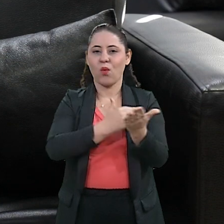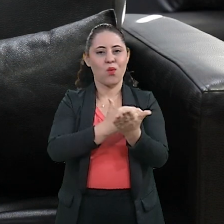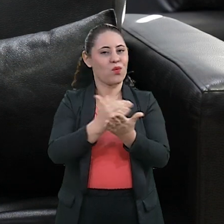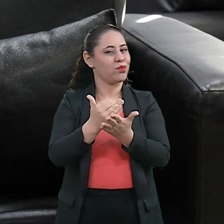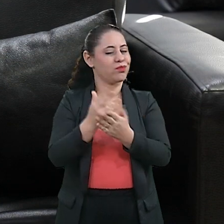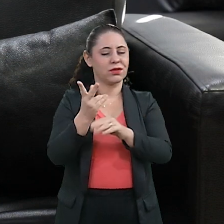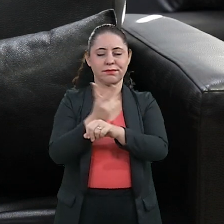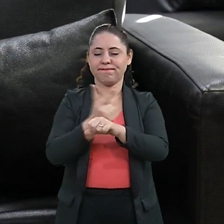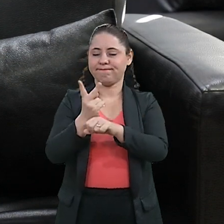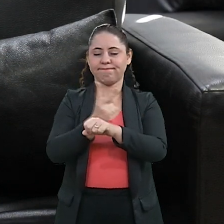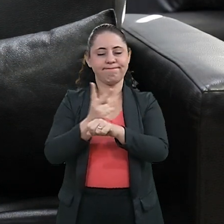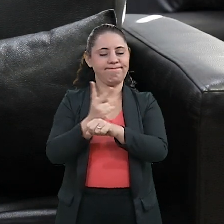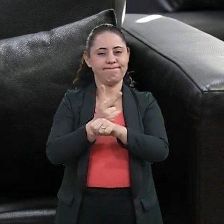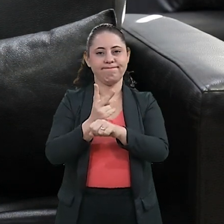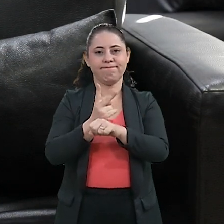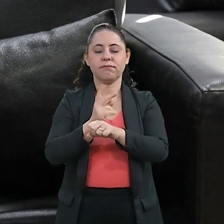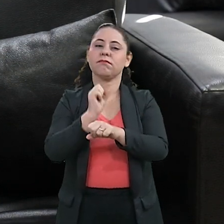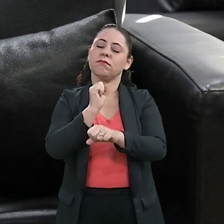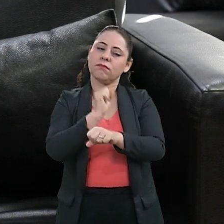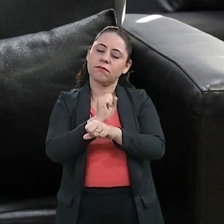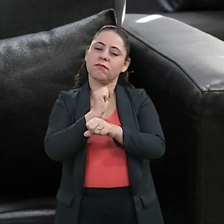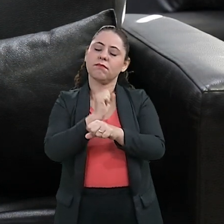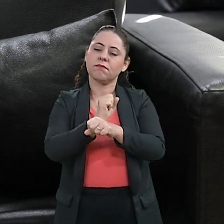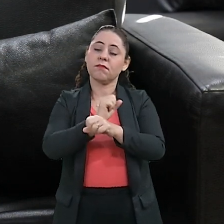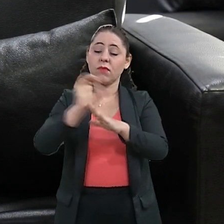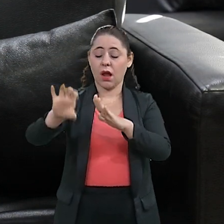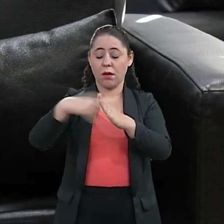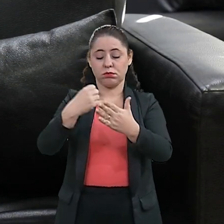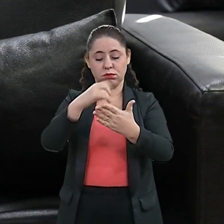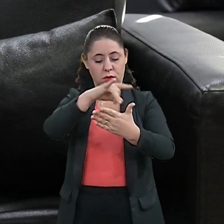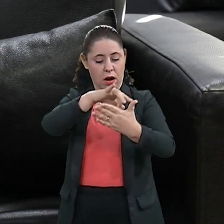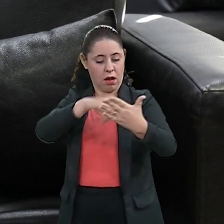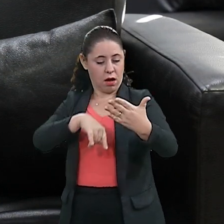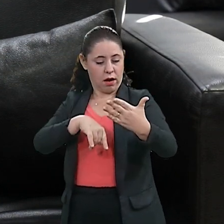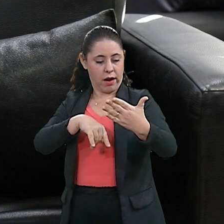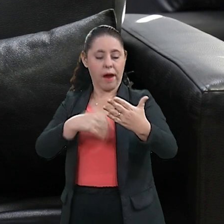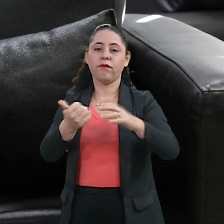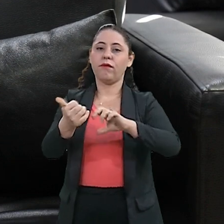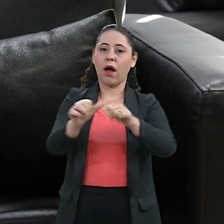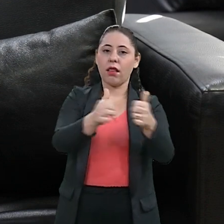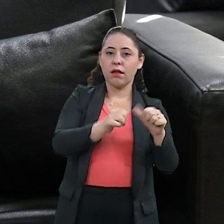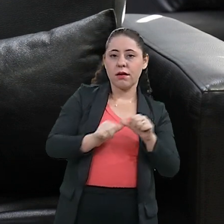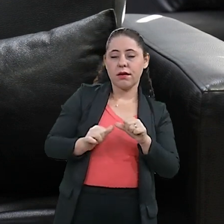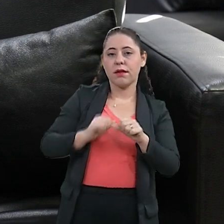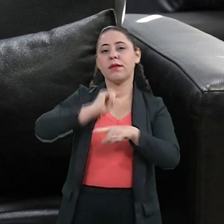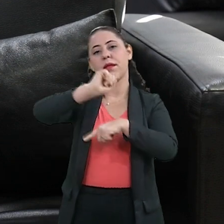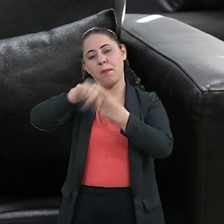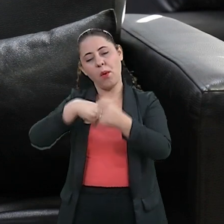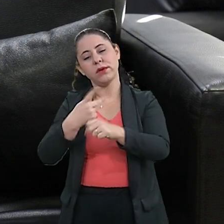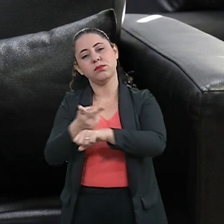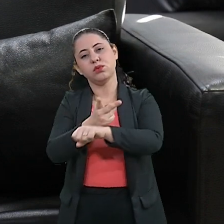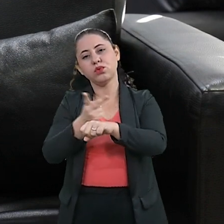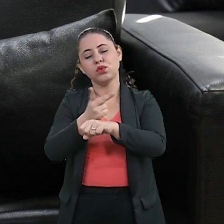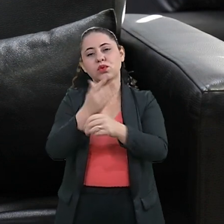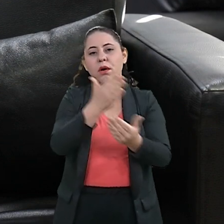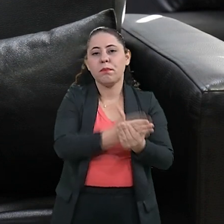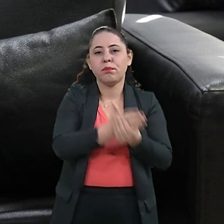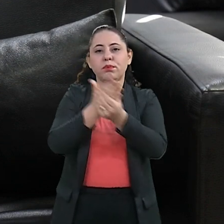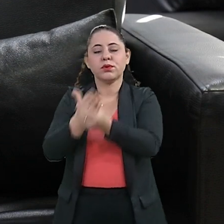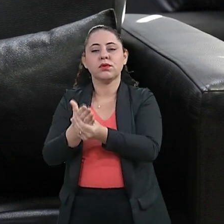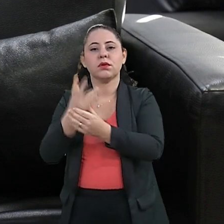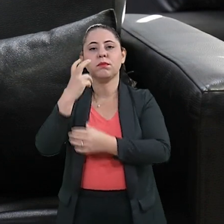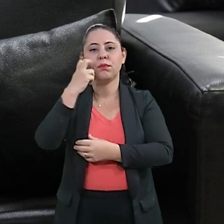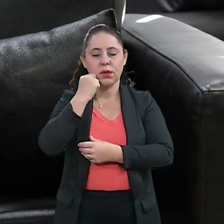não começa a busca. Ela espera receber os documentos para aí, então, fazer a busca do